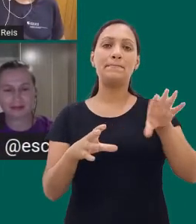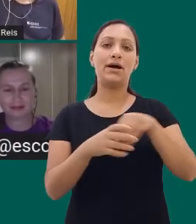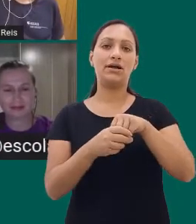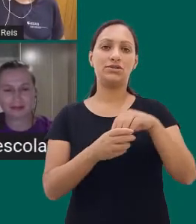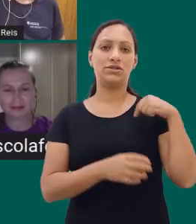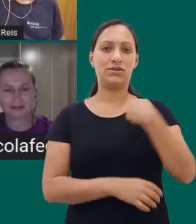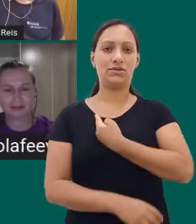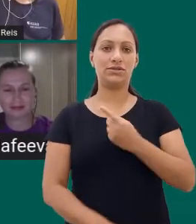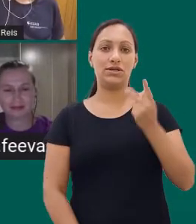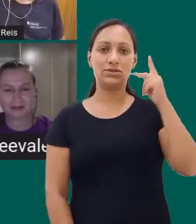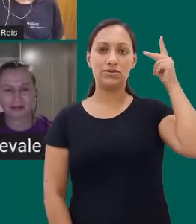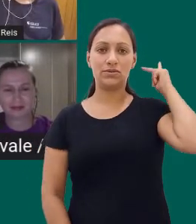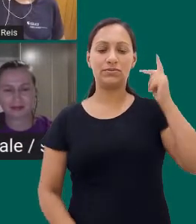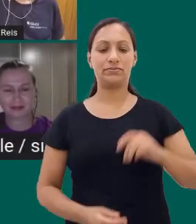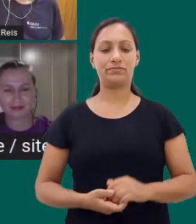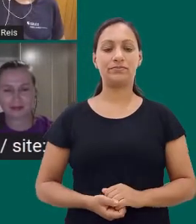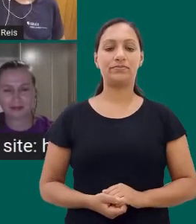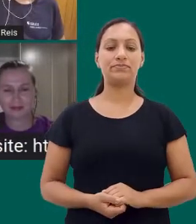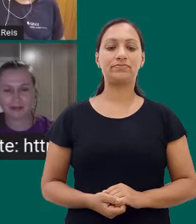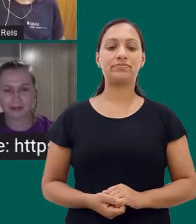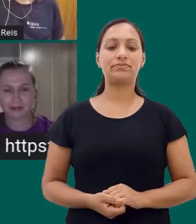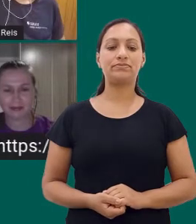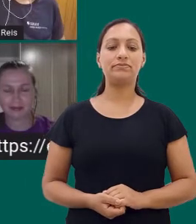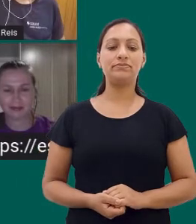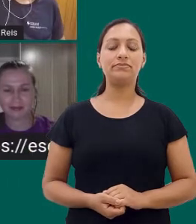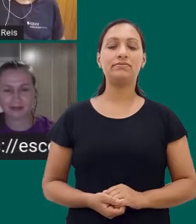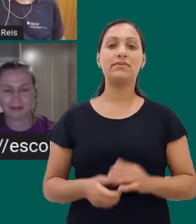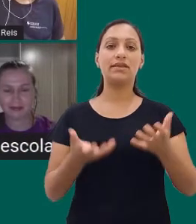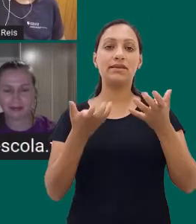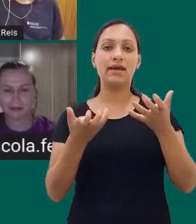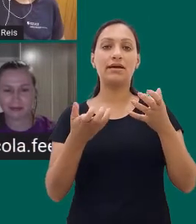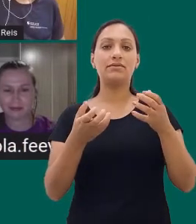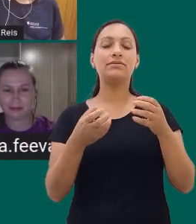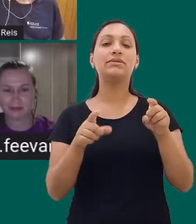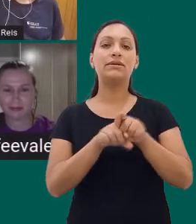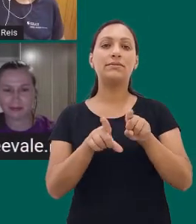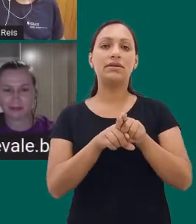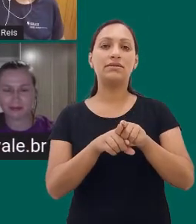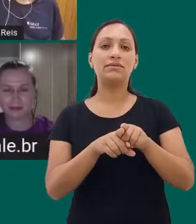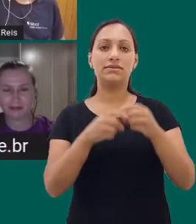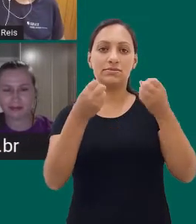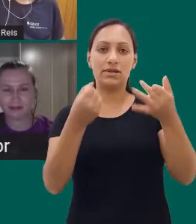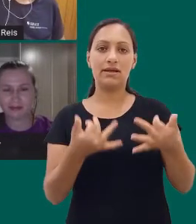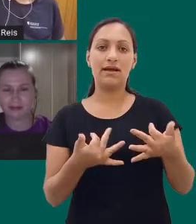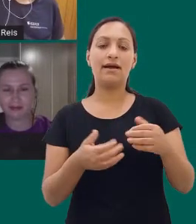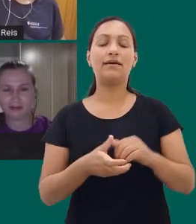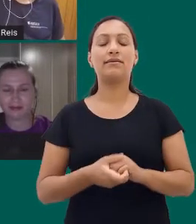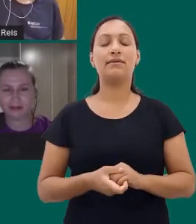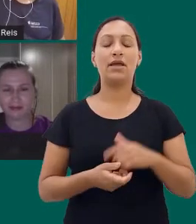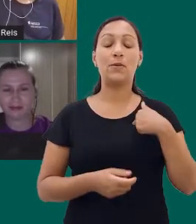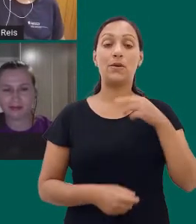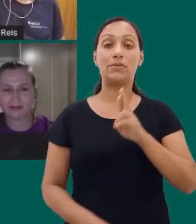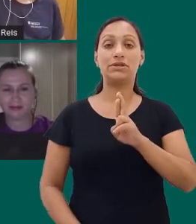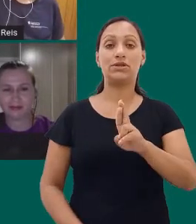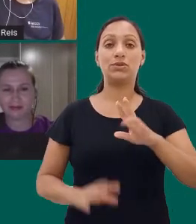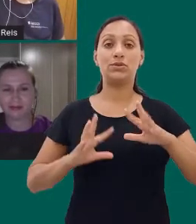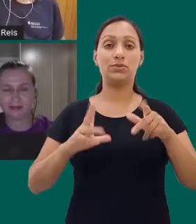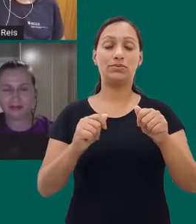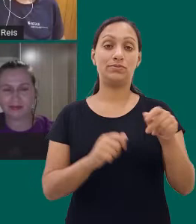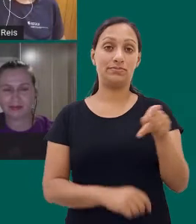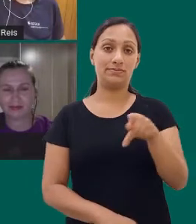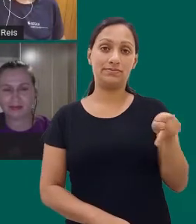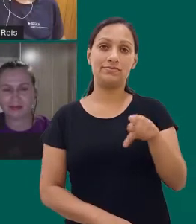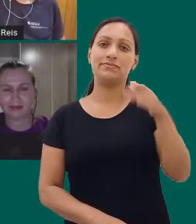história. Então, quero também dizer que a gente estou aqui representando todos os professores, né? A gente